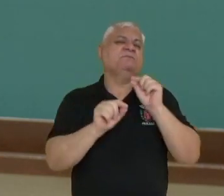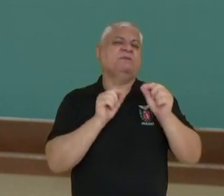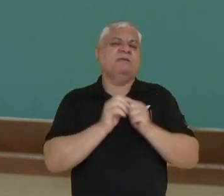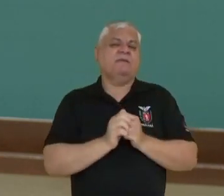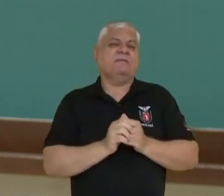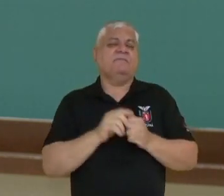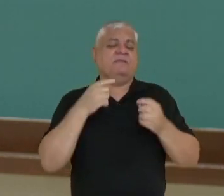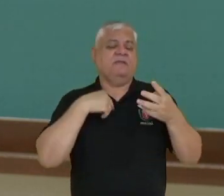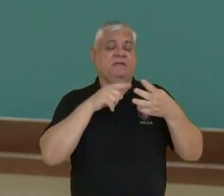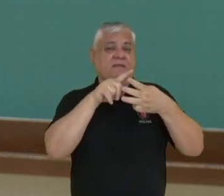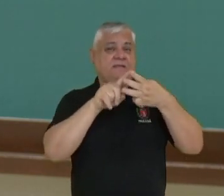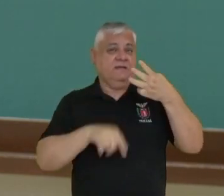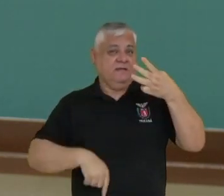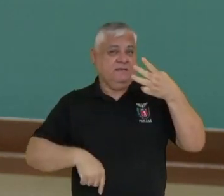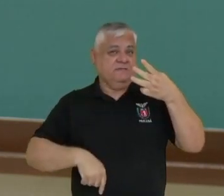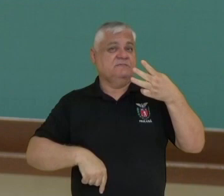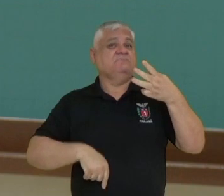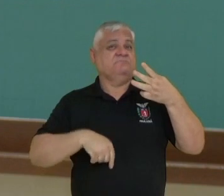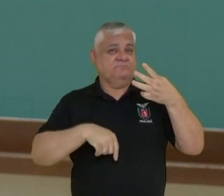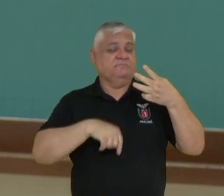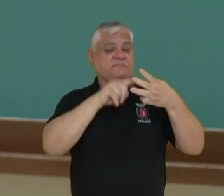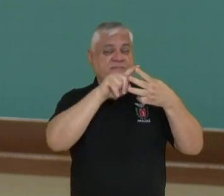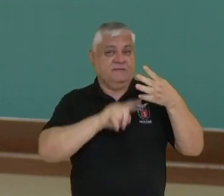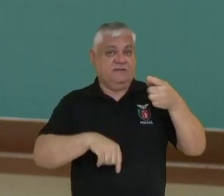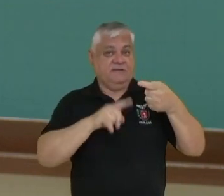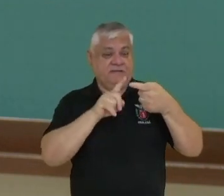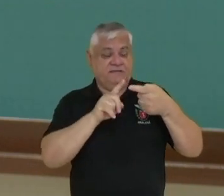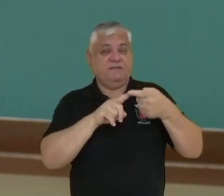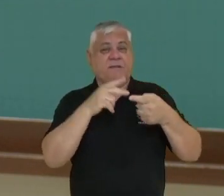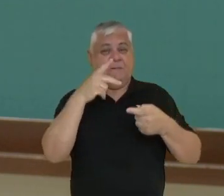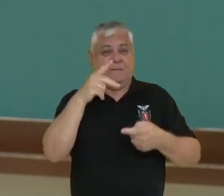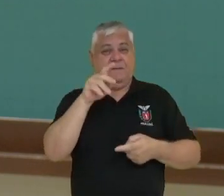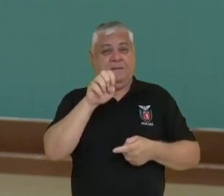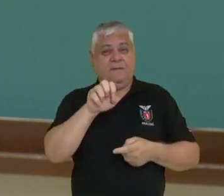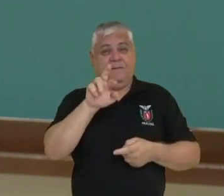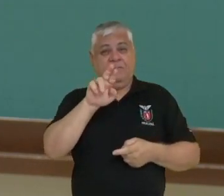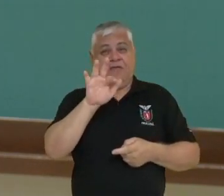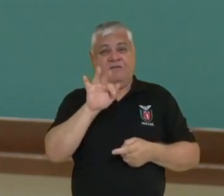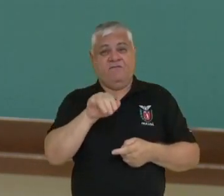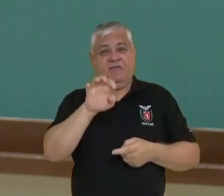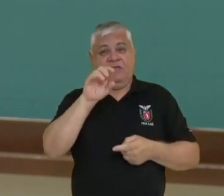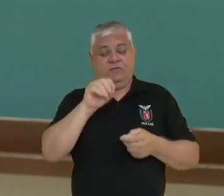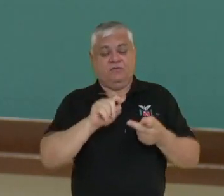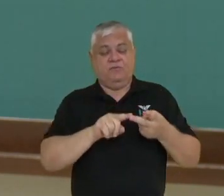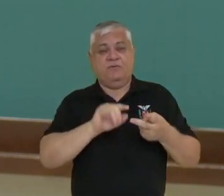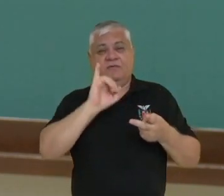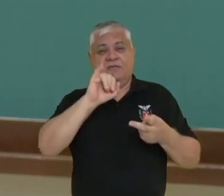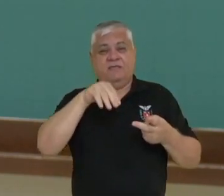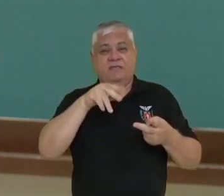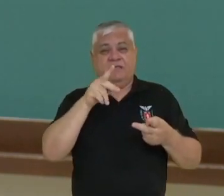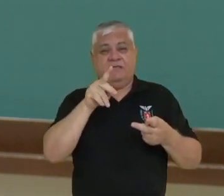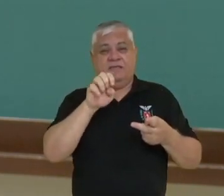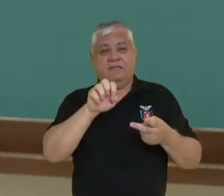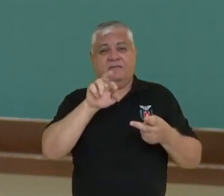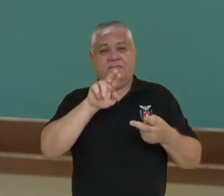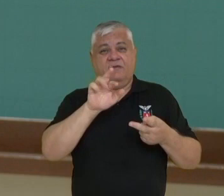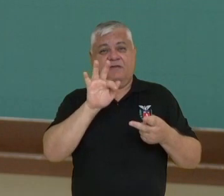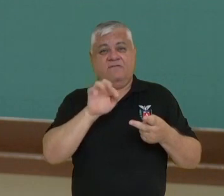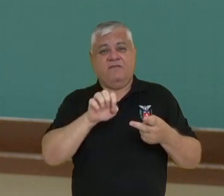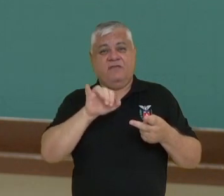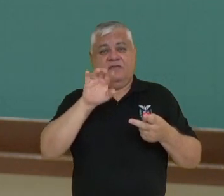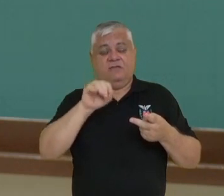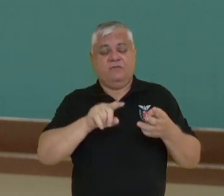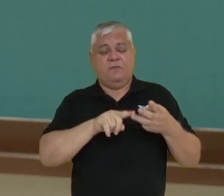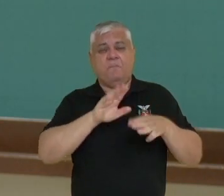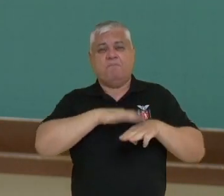três formas do pretérito, Pretérito perfeito, pretérito imperfeito e o pretérito mais